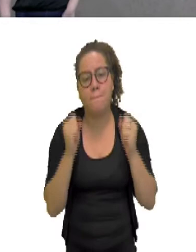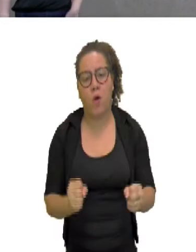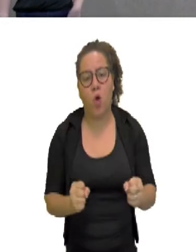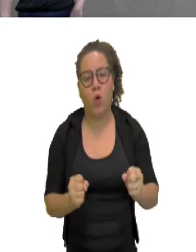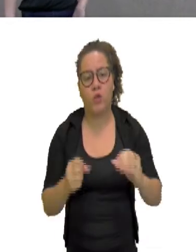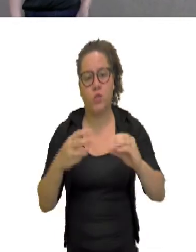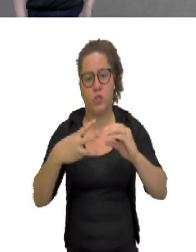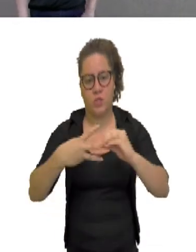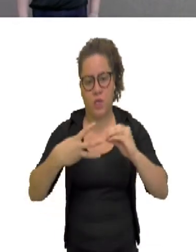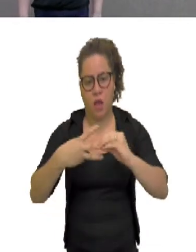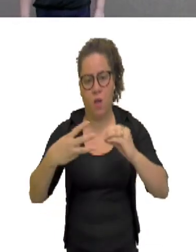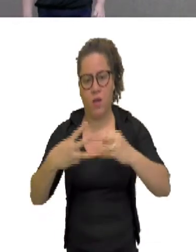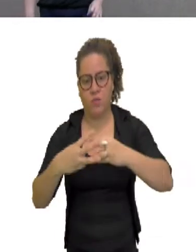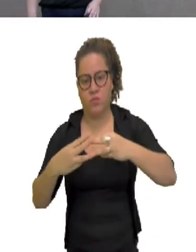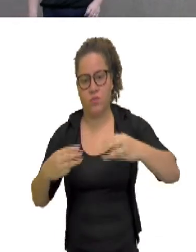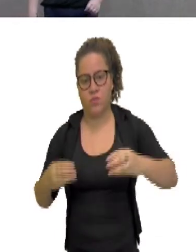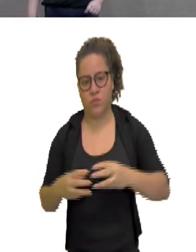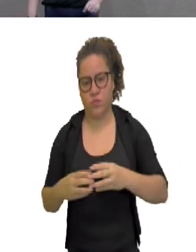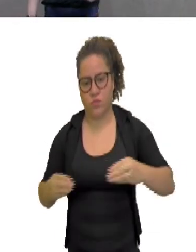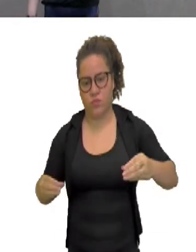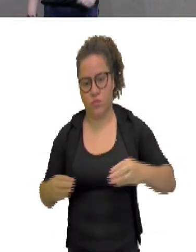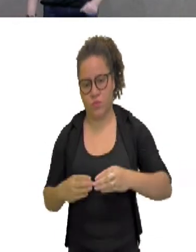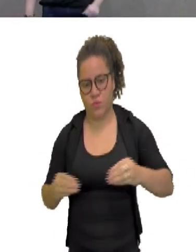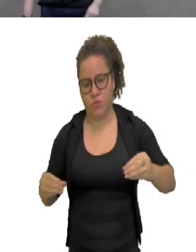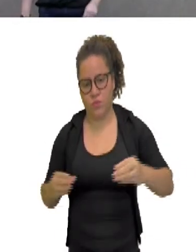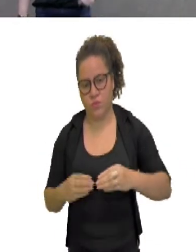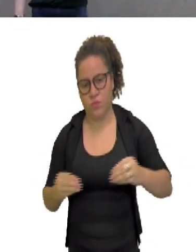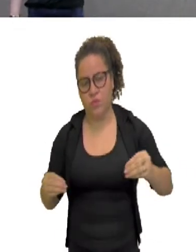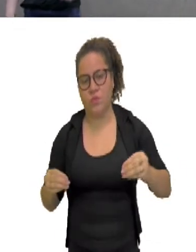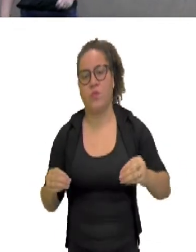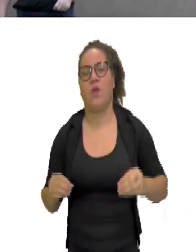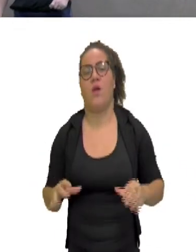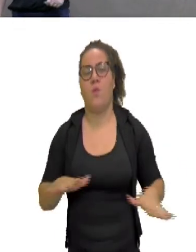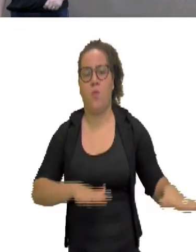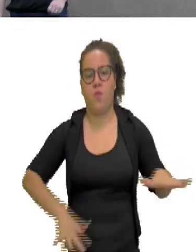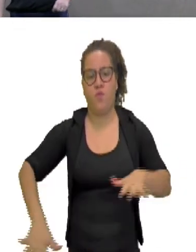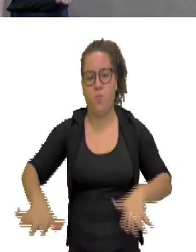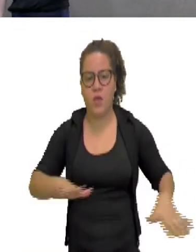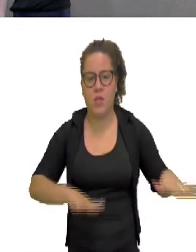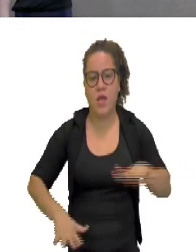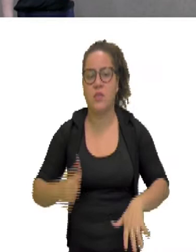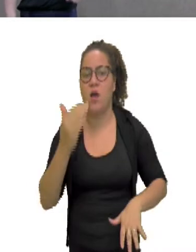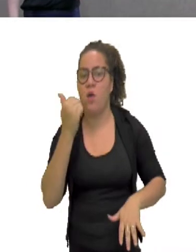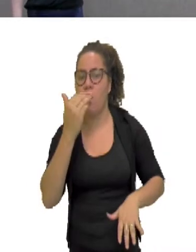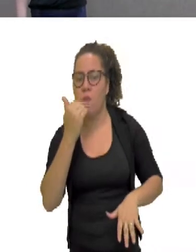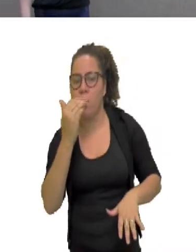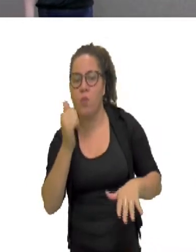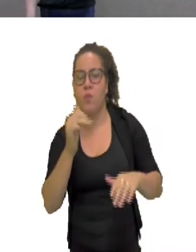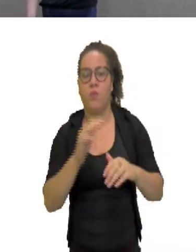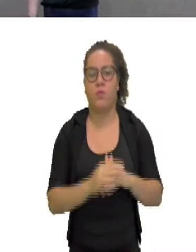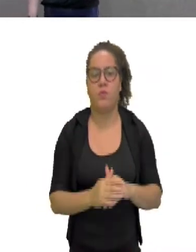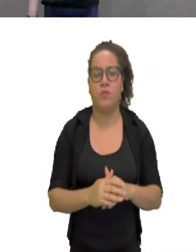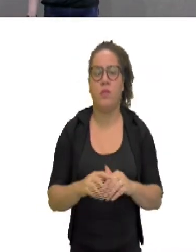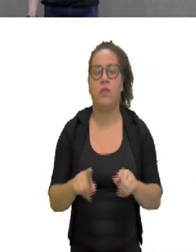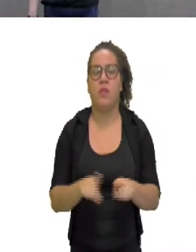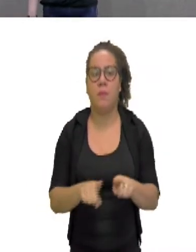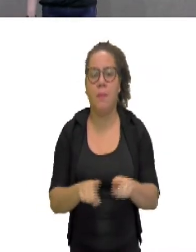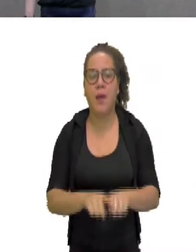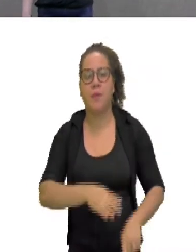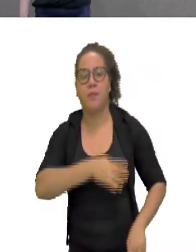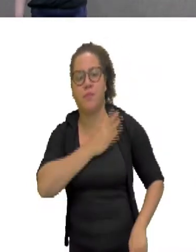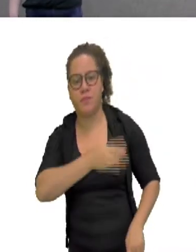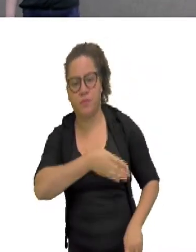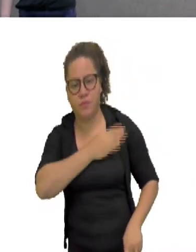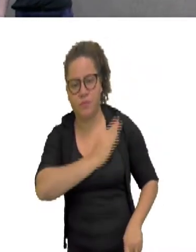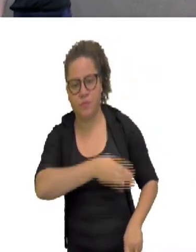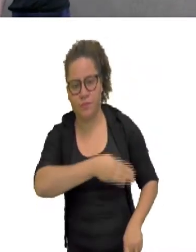está relacionado com a nossa movimentação, alimentação e até mesmo com os batimentos do nosso